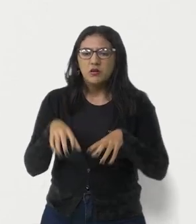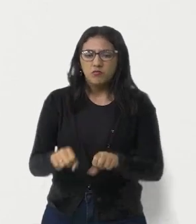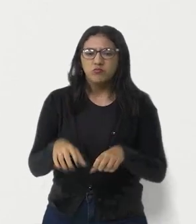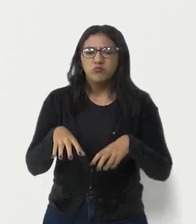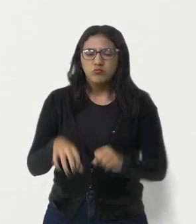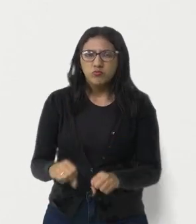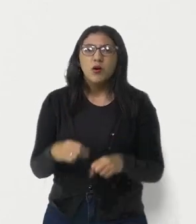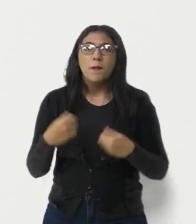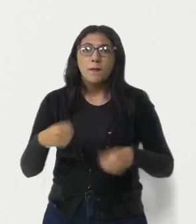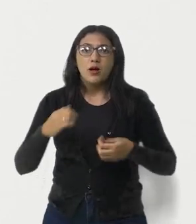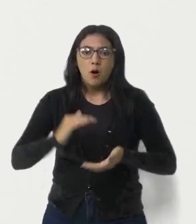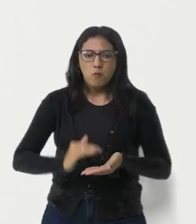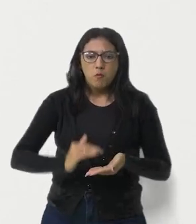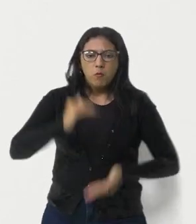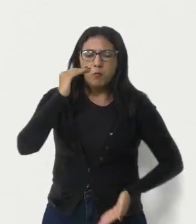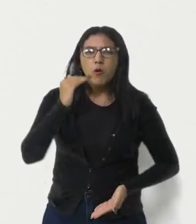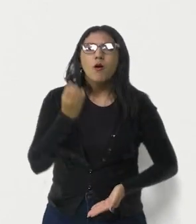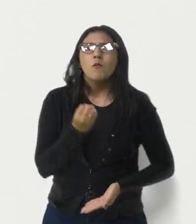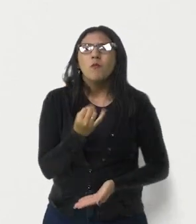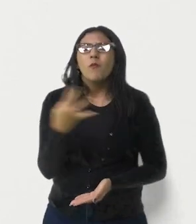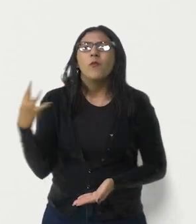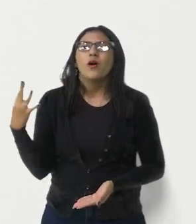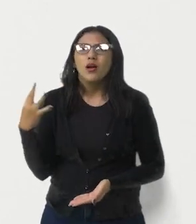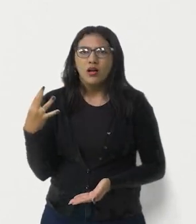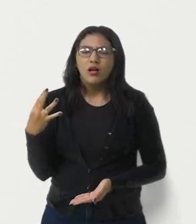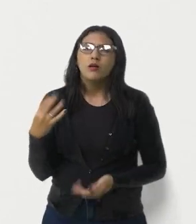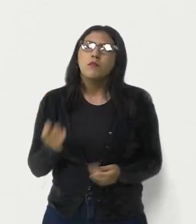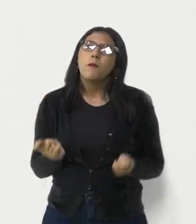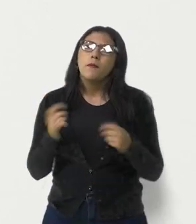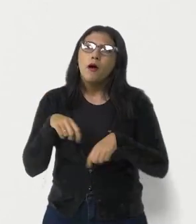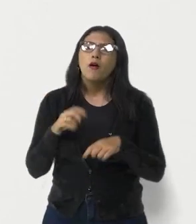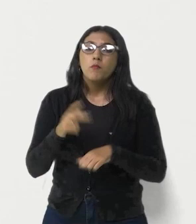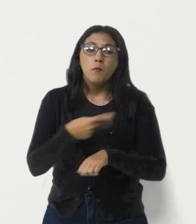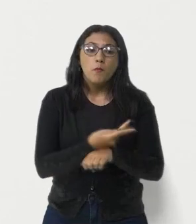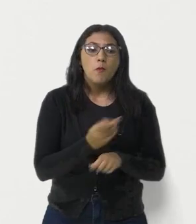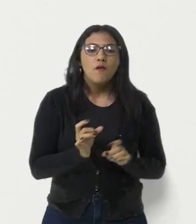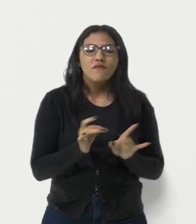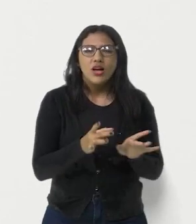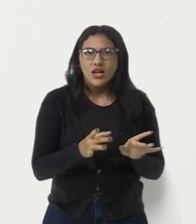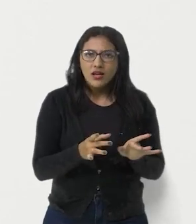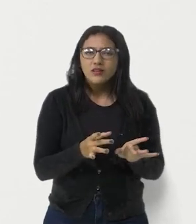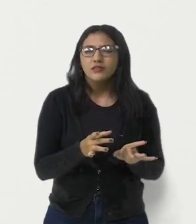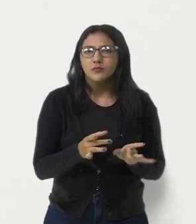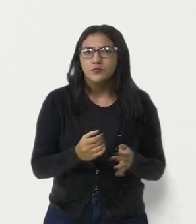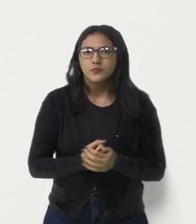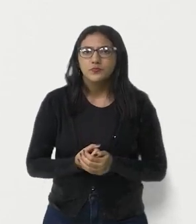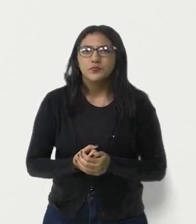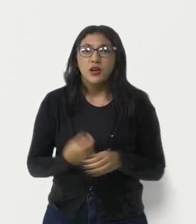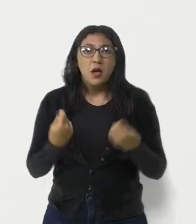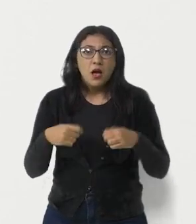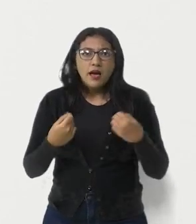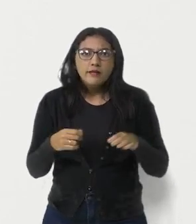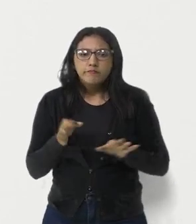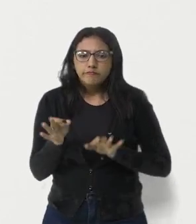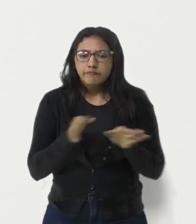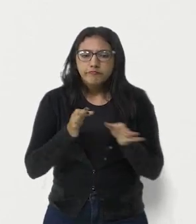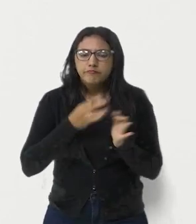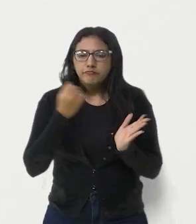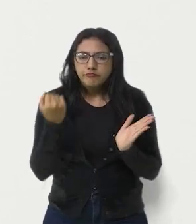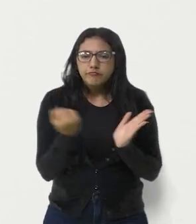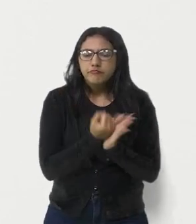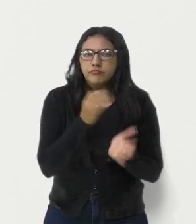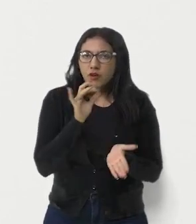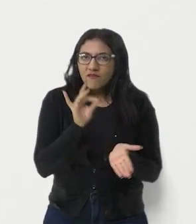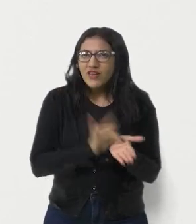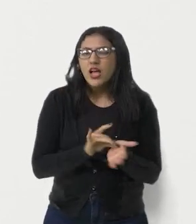buscar diariamente para poder ter ali o seu sustento retirado da natureza. Então, ainda buscam regulamentações do seu trabalho